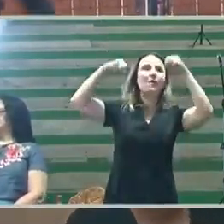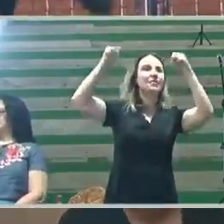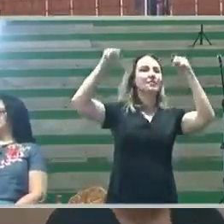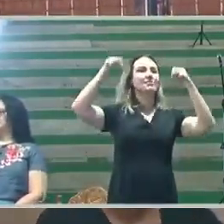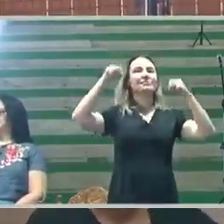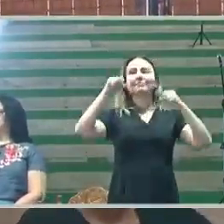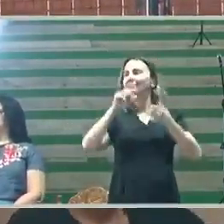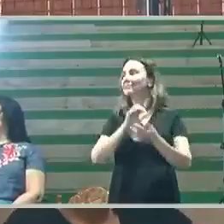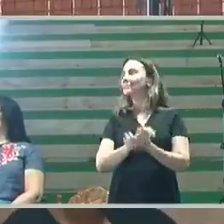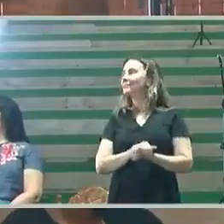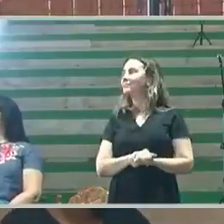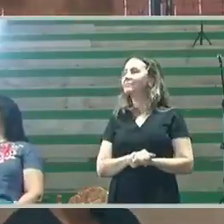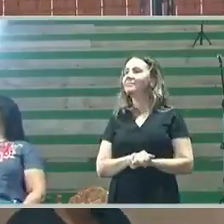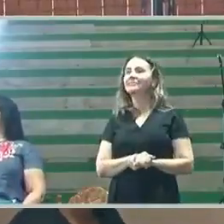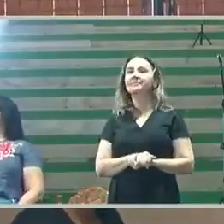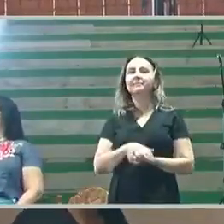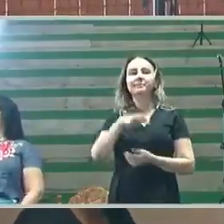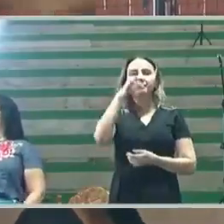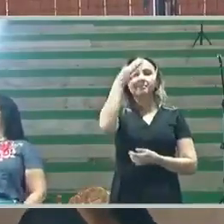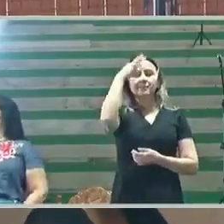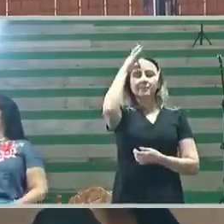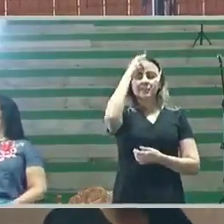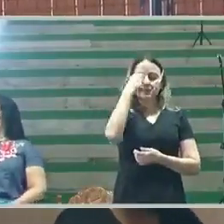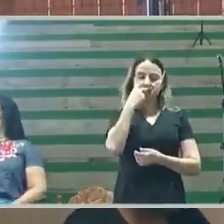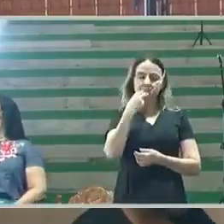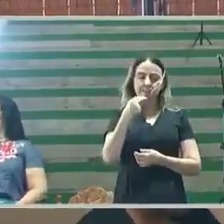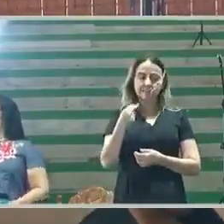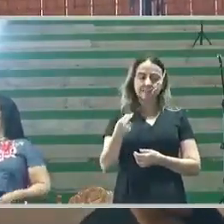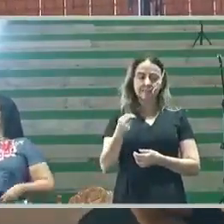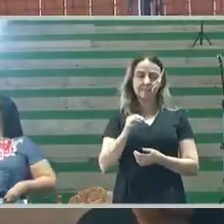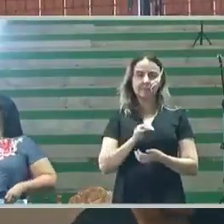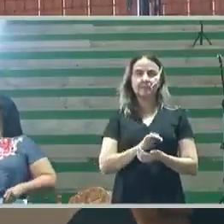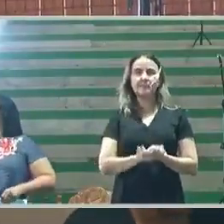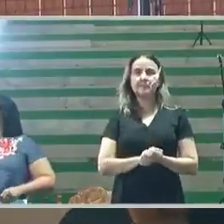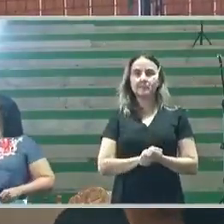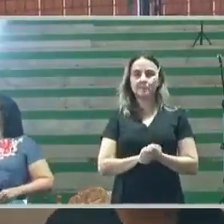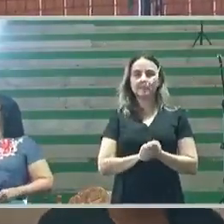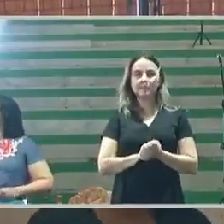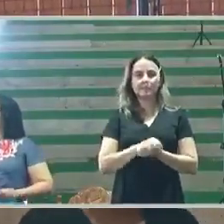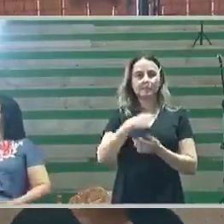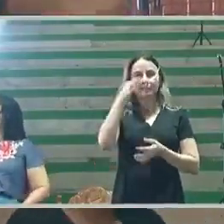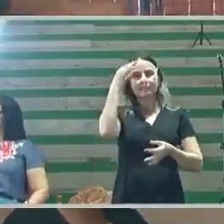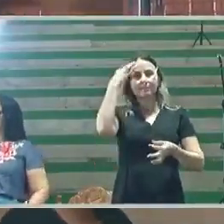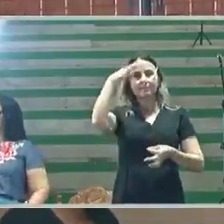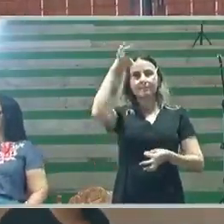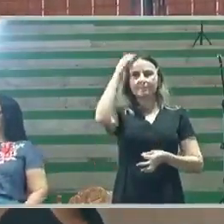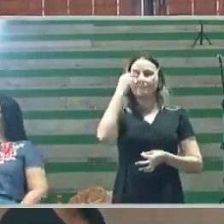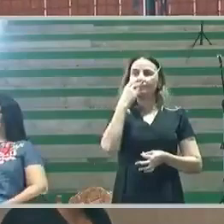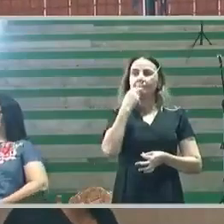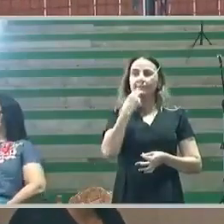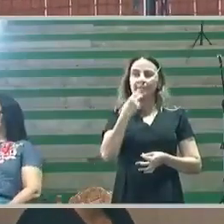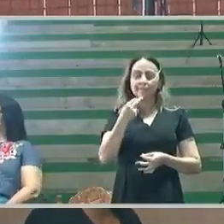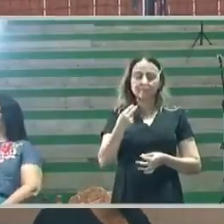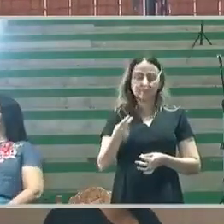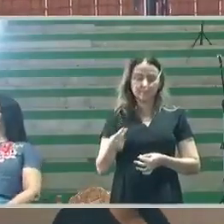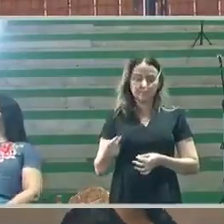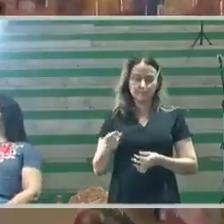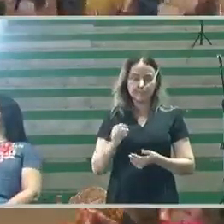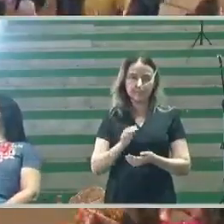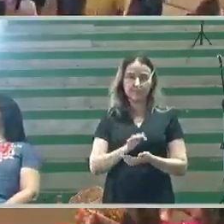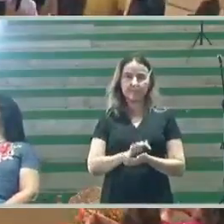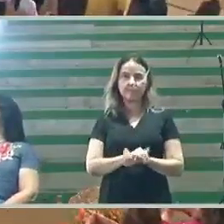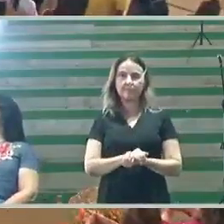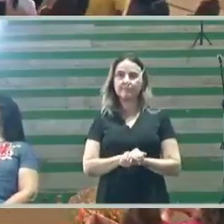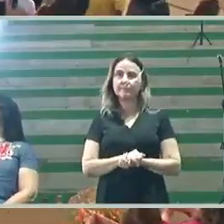E a meia segue onde te levar. Este canto e derrebra com dereba sai. Estou